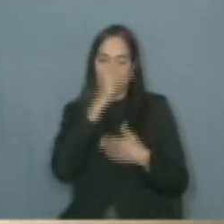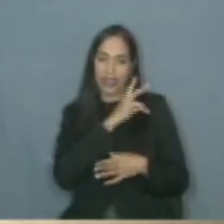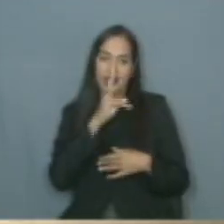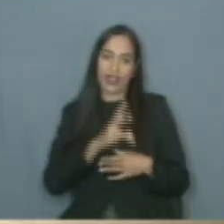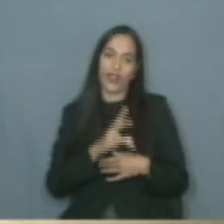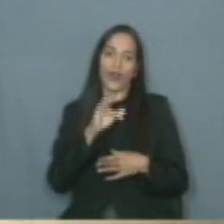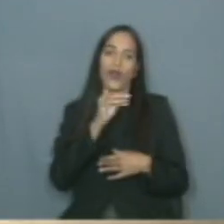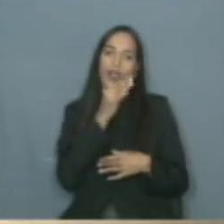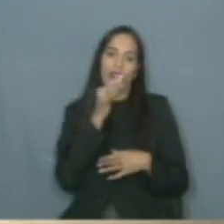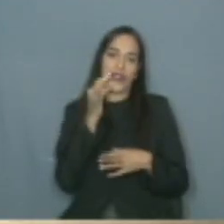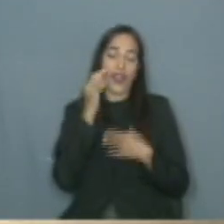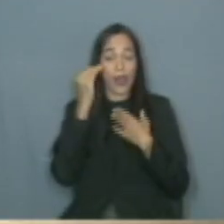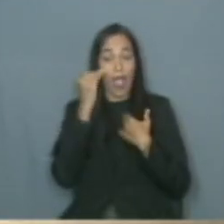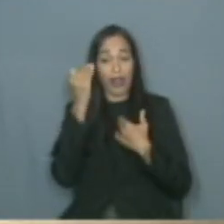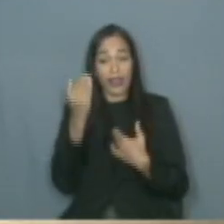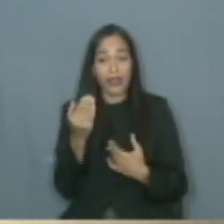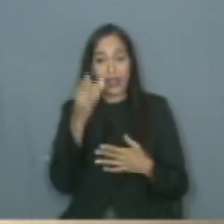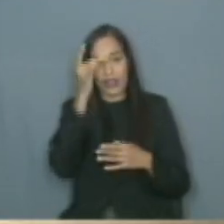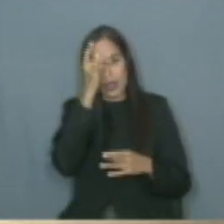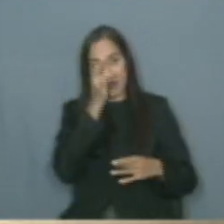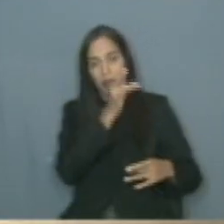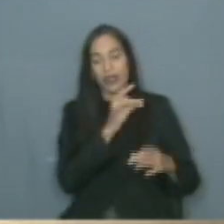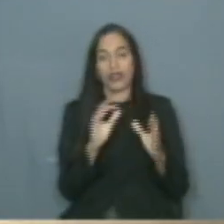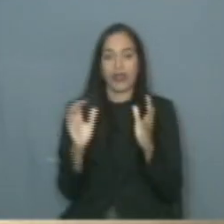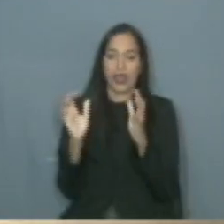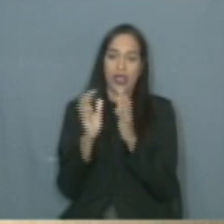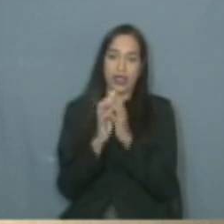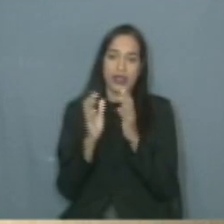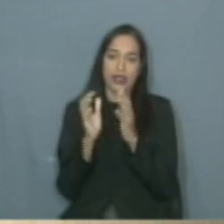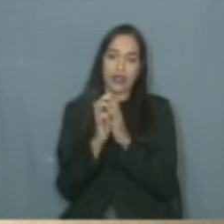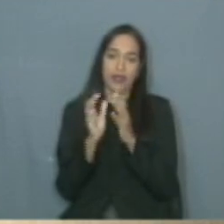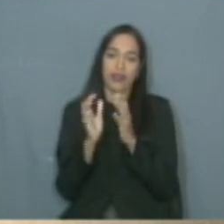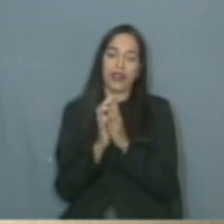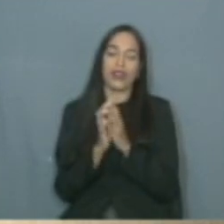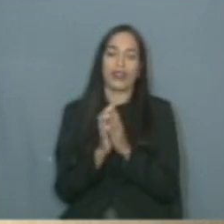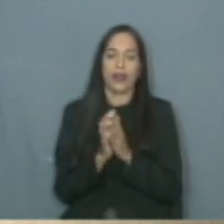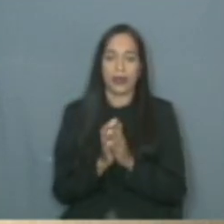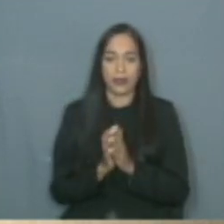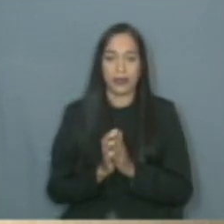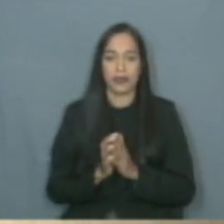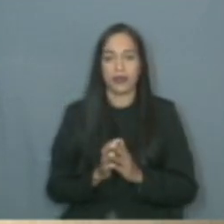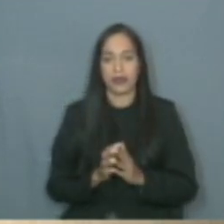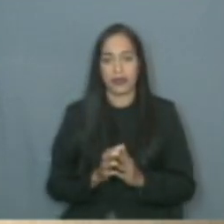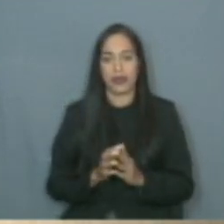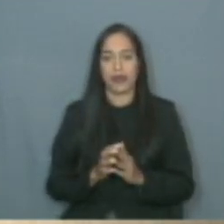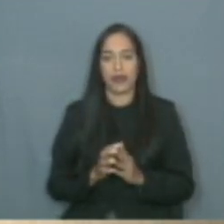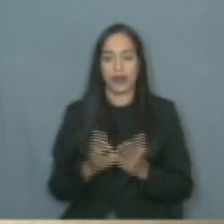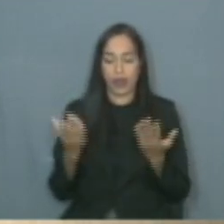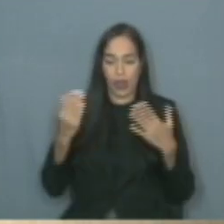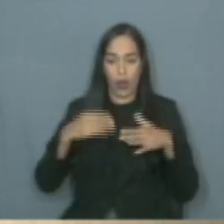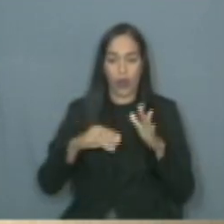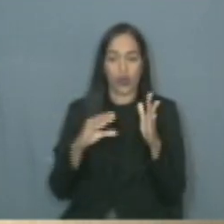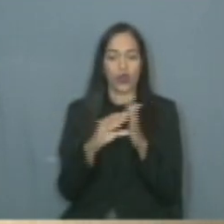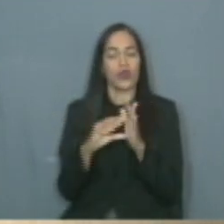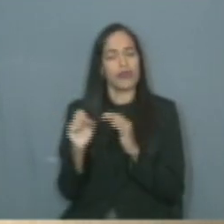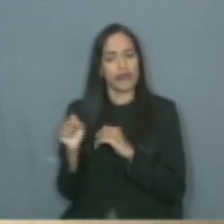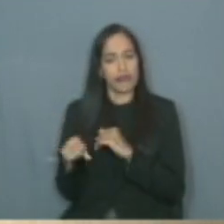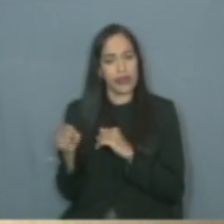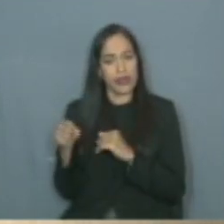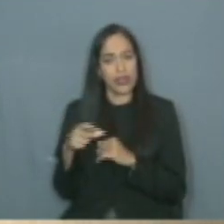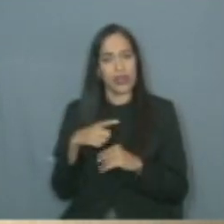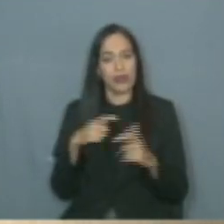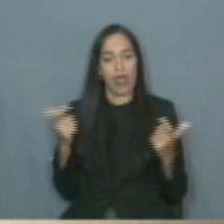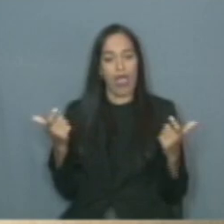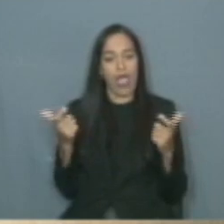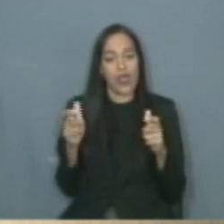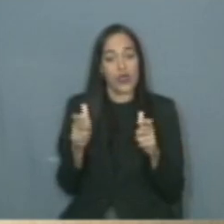parte. É importante frisar isso, que Recife colocou no seu concurso o redutor de danos. Precisa ampliar